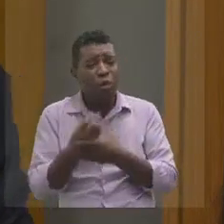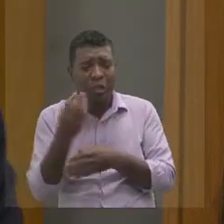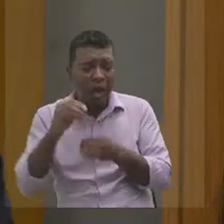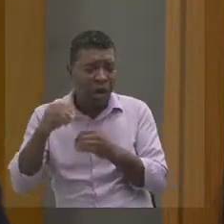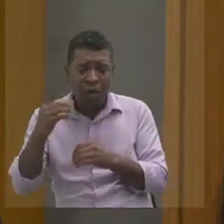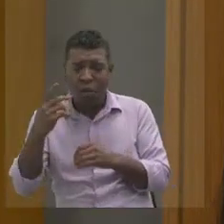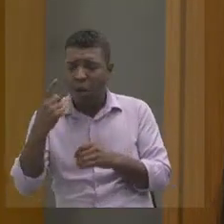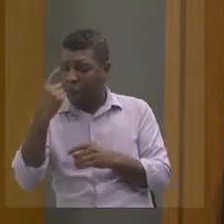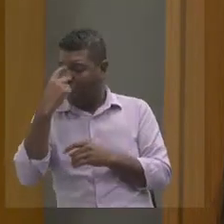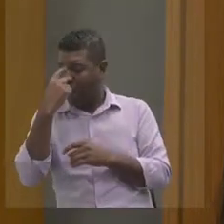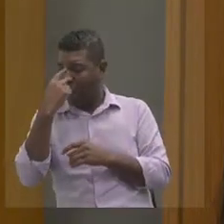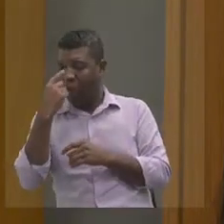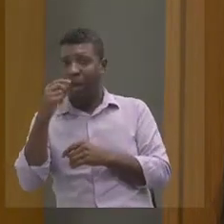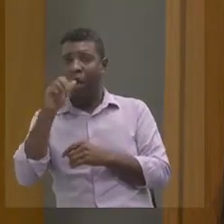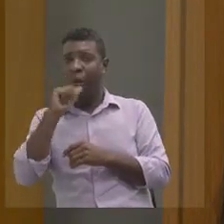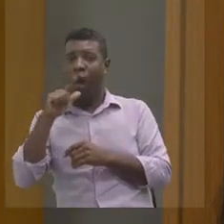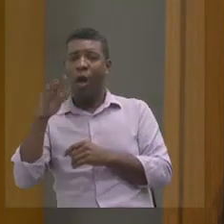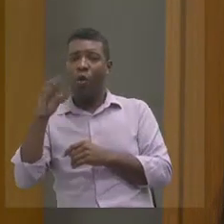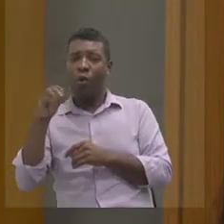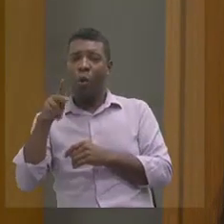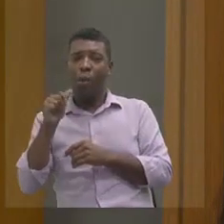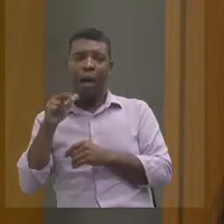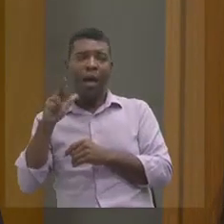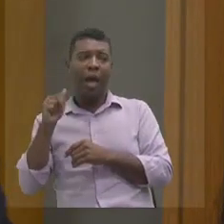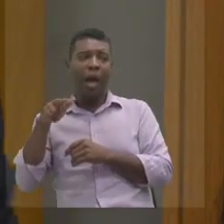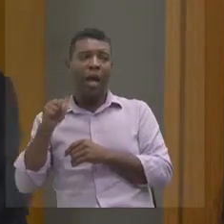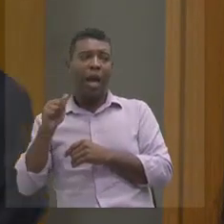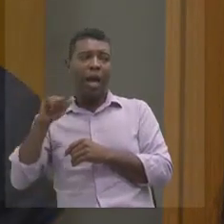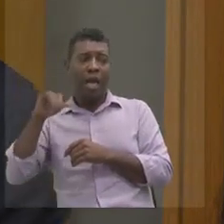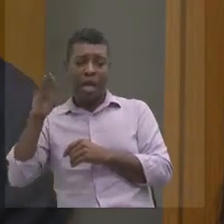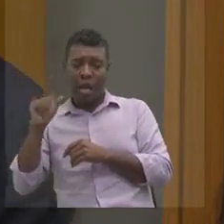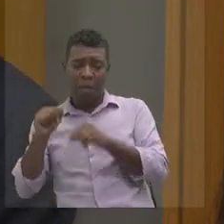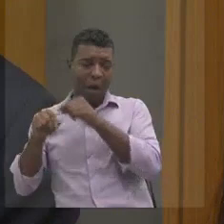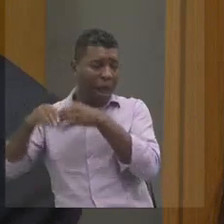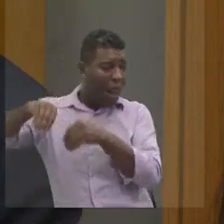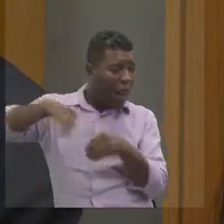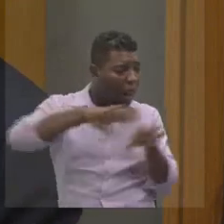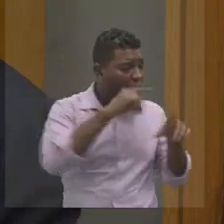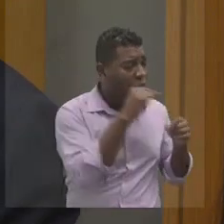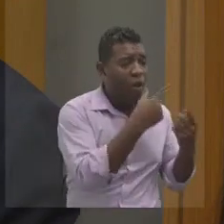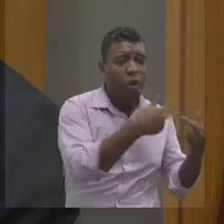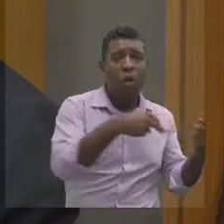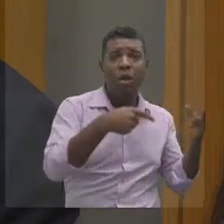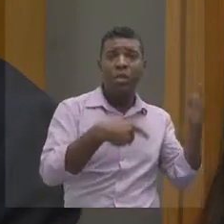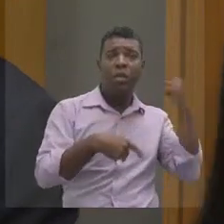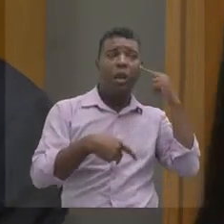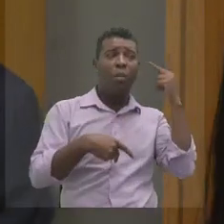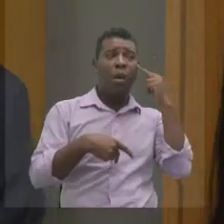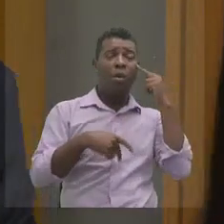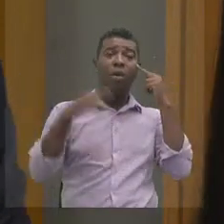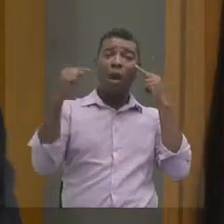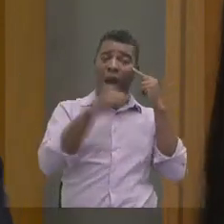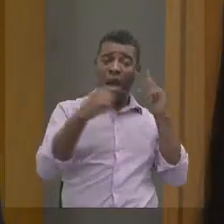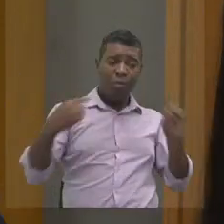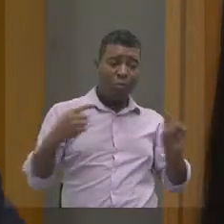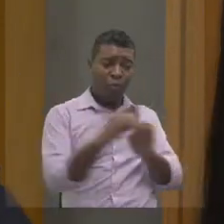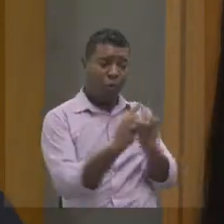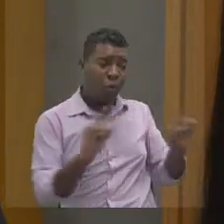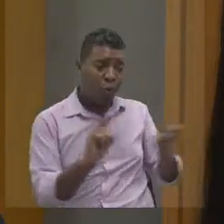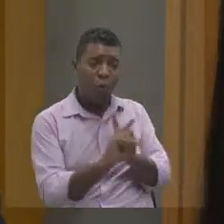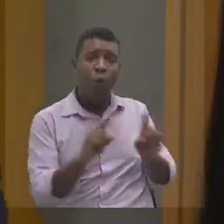mineiro do alto Paranaíba é uma rodovia que tem ali as suas proximidades